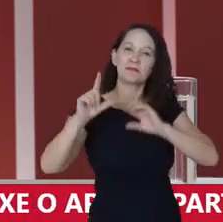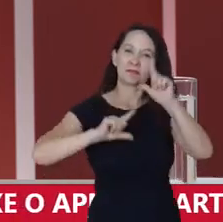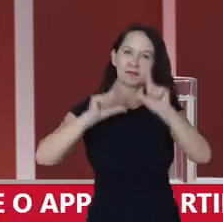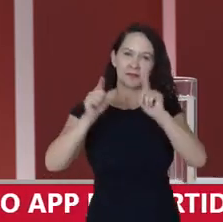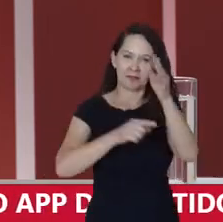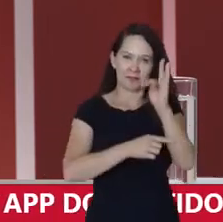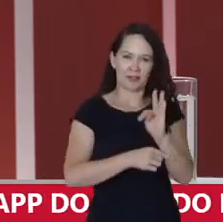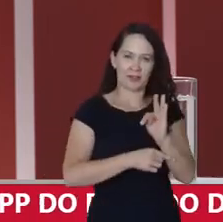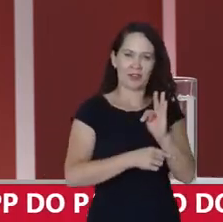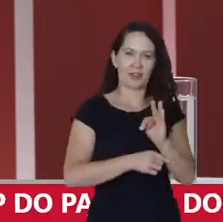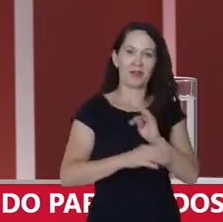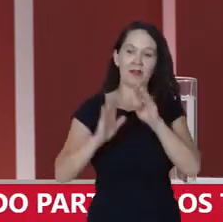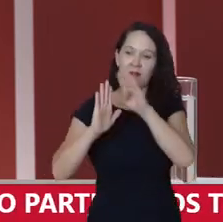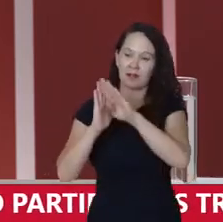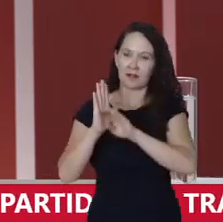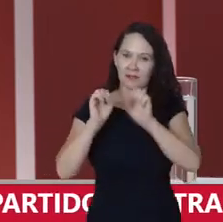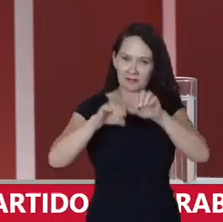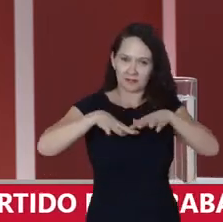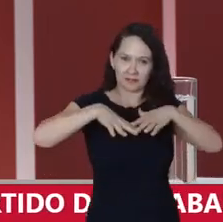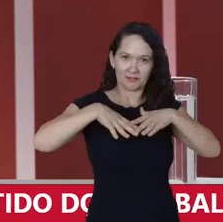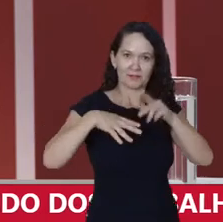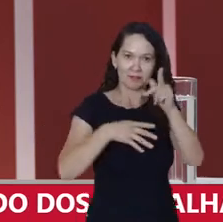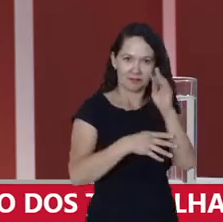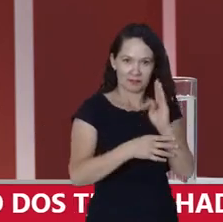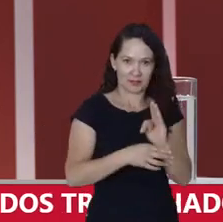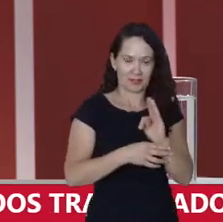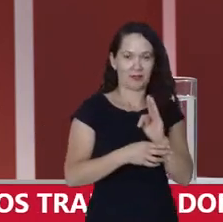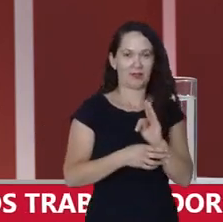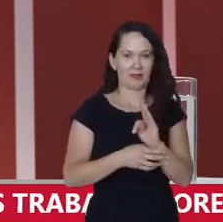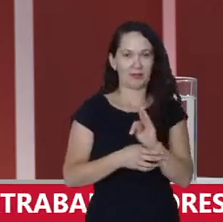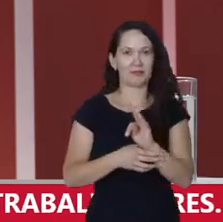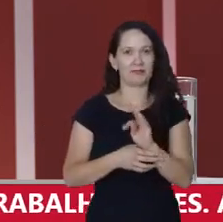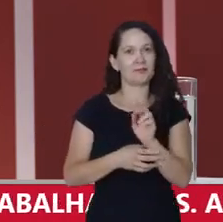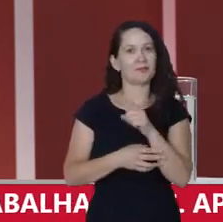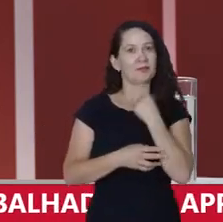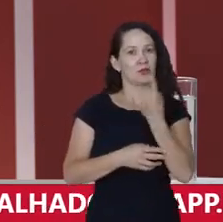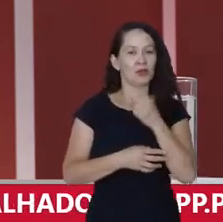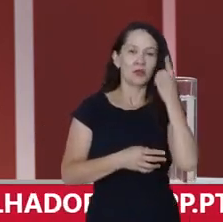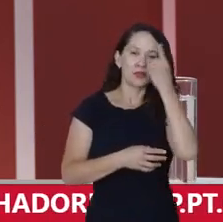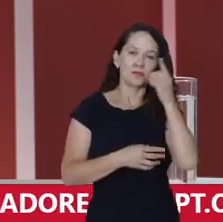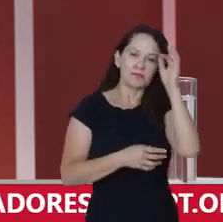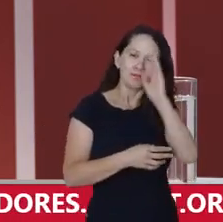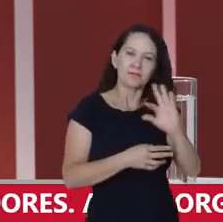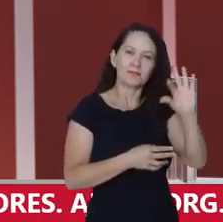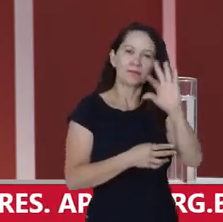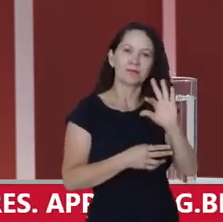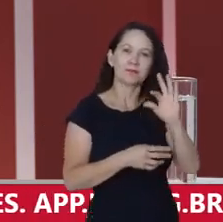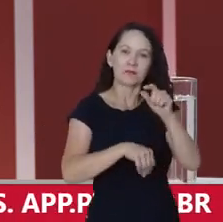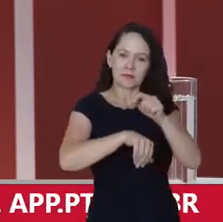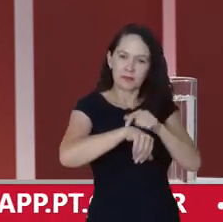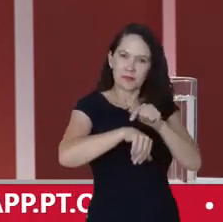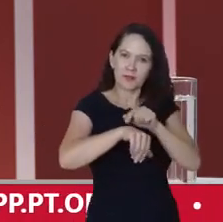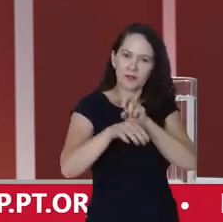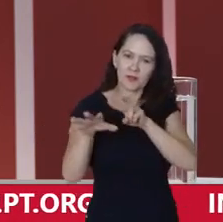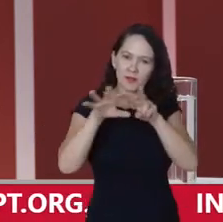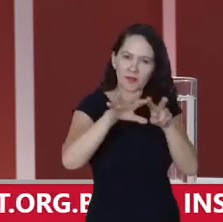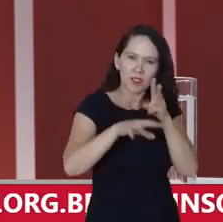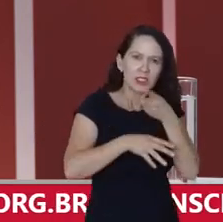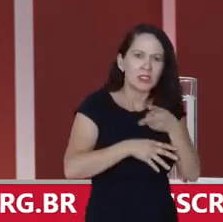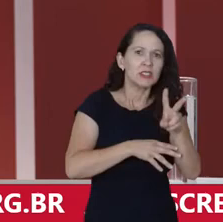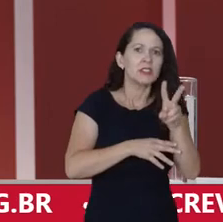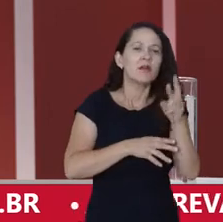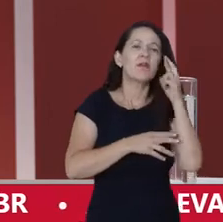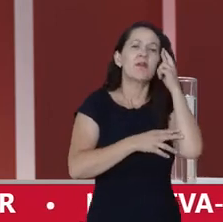PT, neste programa da bancada do Partido dos Trabalhadores, nossos deputados federais, nessa hora, cada semana,